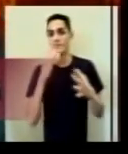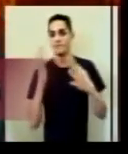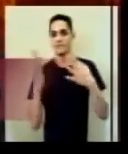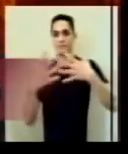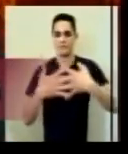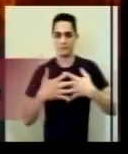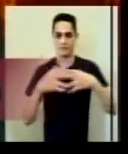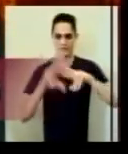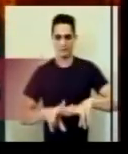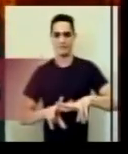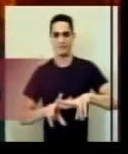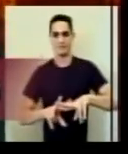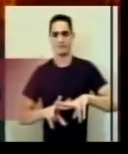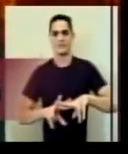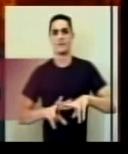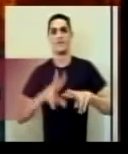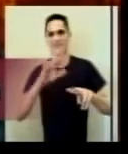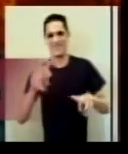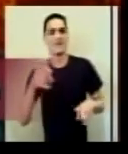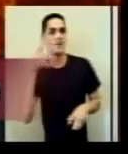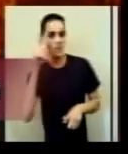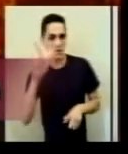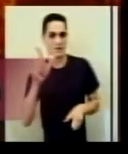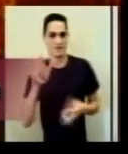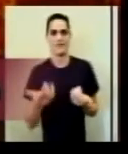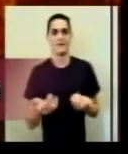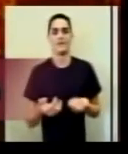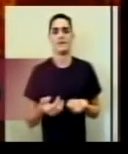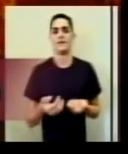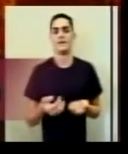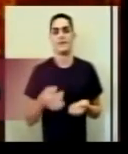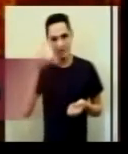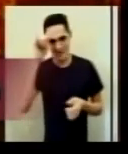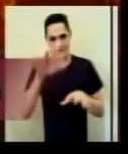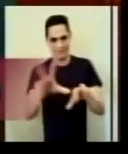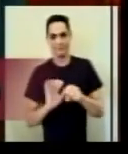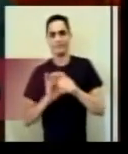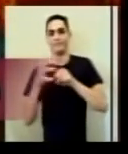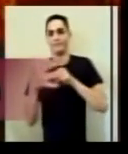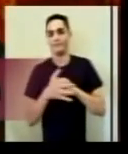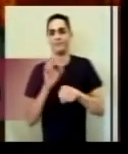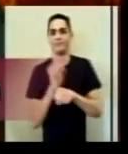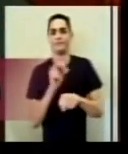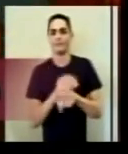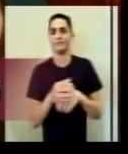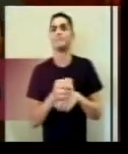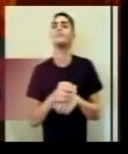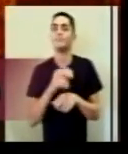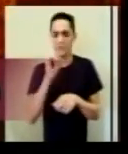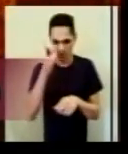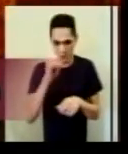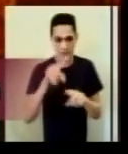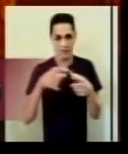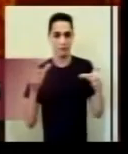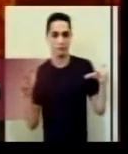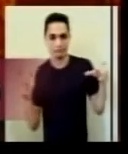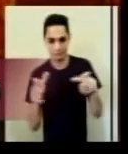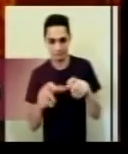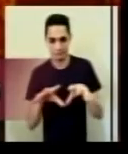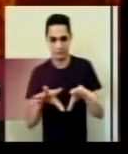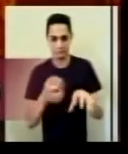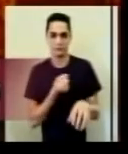Ribeirão, põe o indivíduo na fase vermelha, enclausula esse indivíduo, ele vai se imunizar?